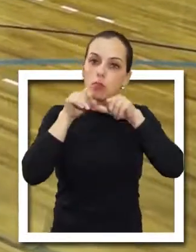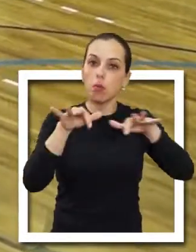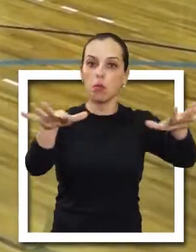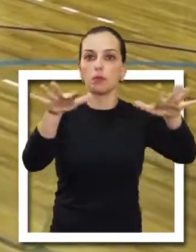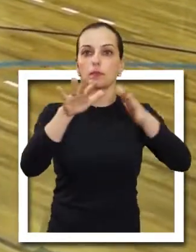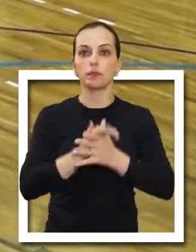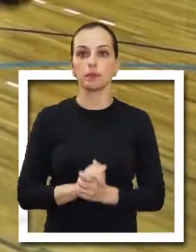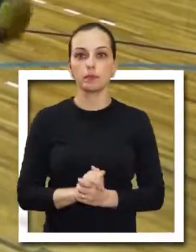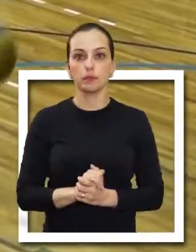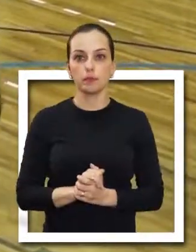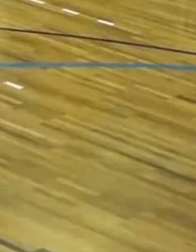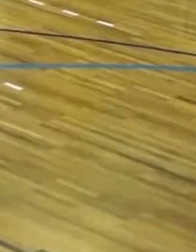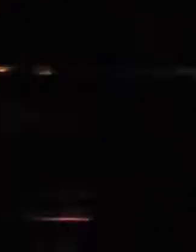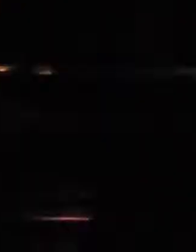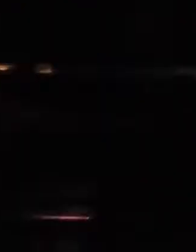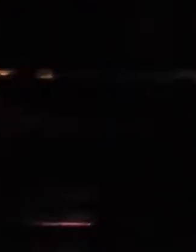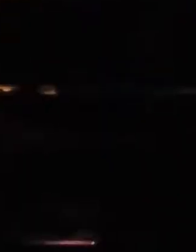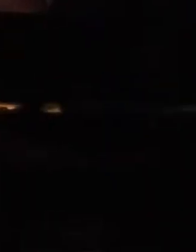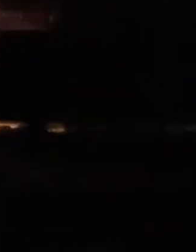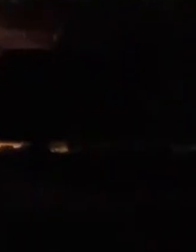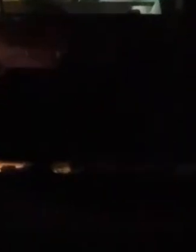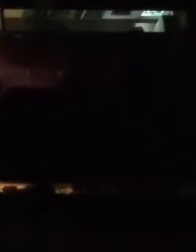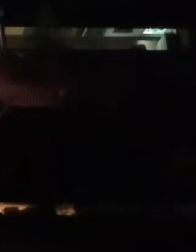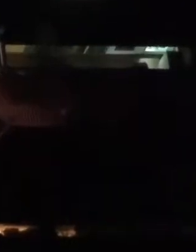do esporte no país.